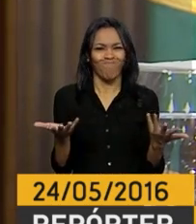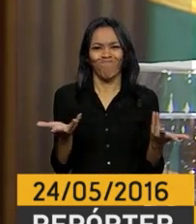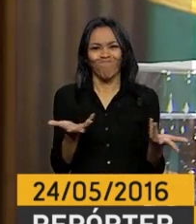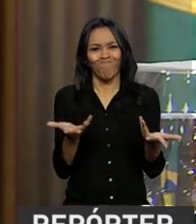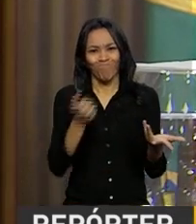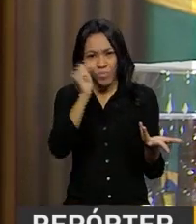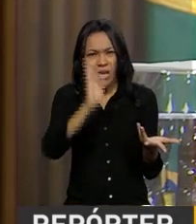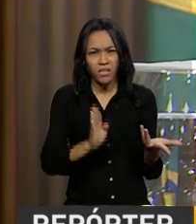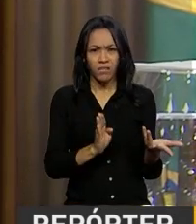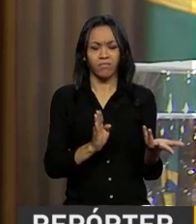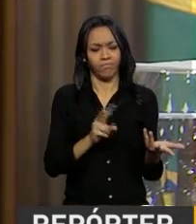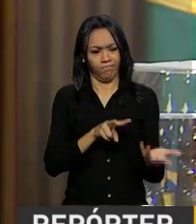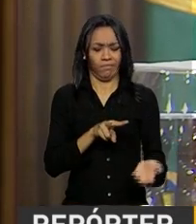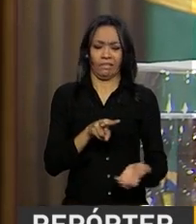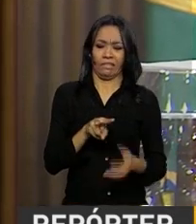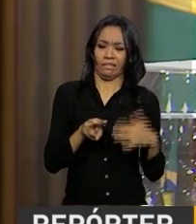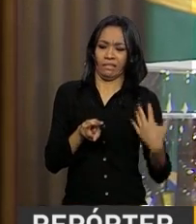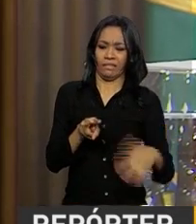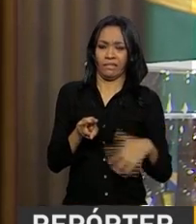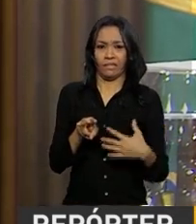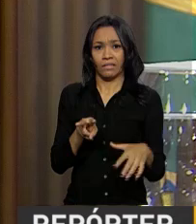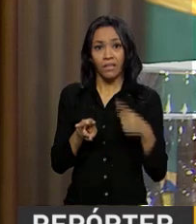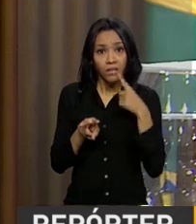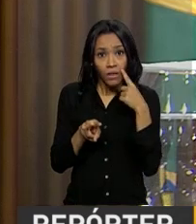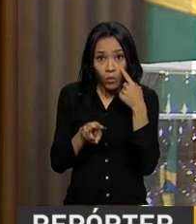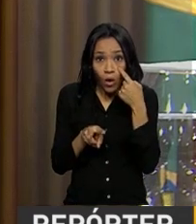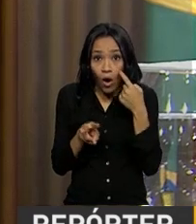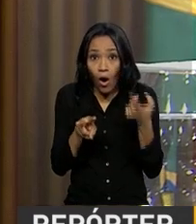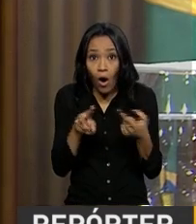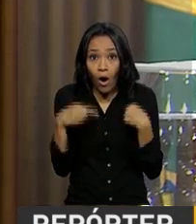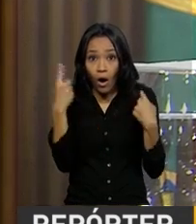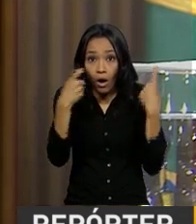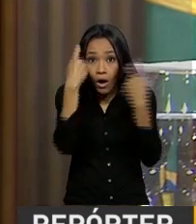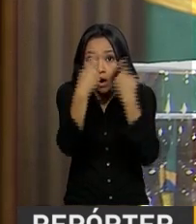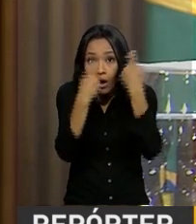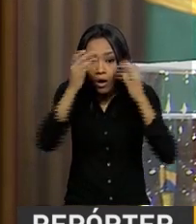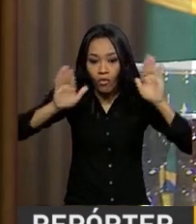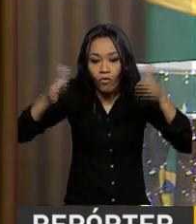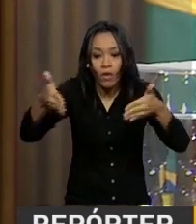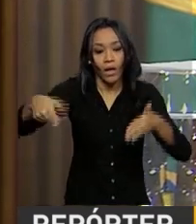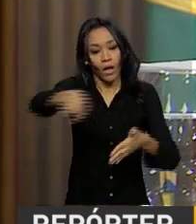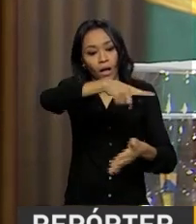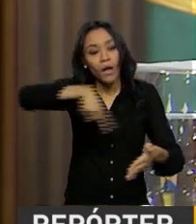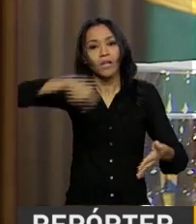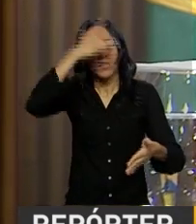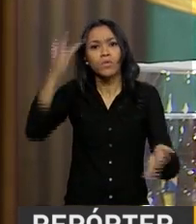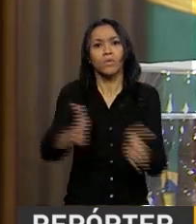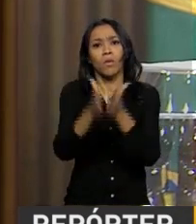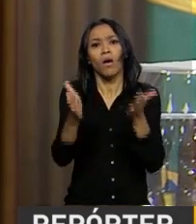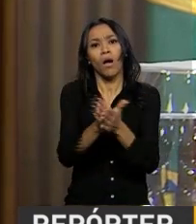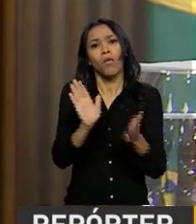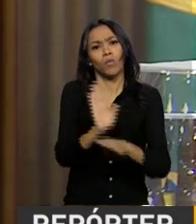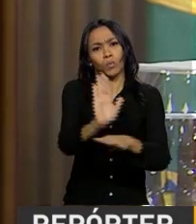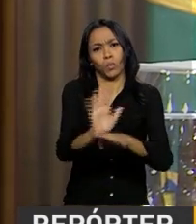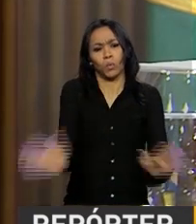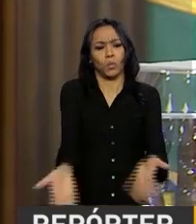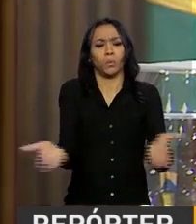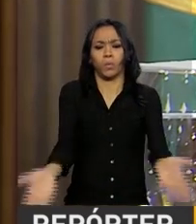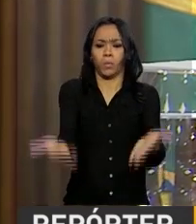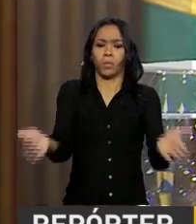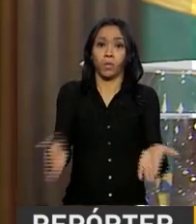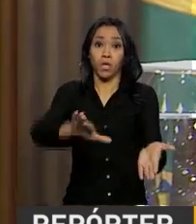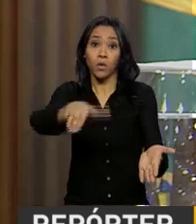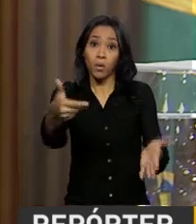que ter os nossos olhos voltados precisamente para essa categoria. E até quando